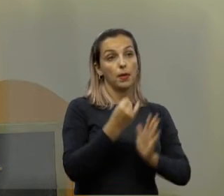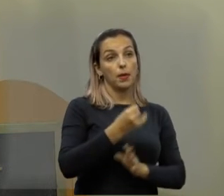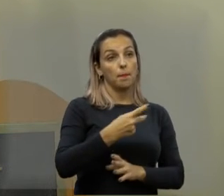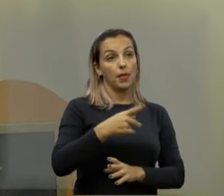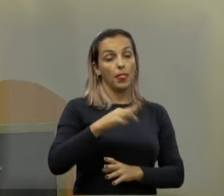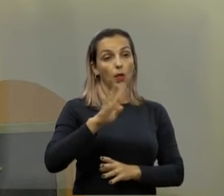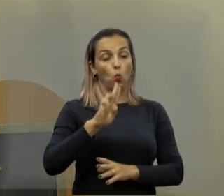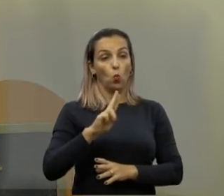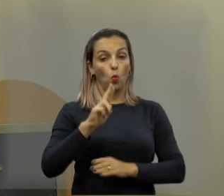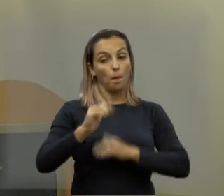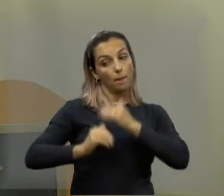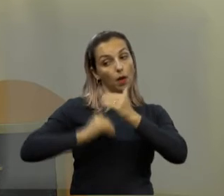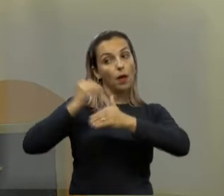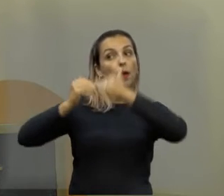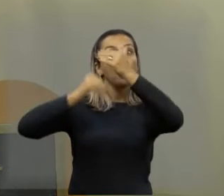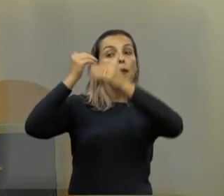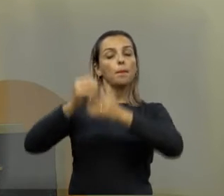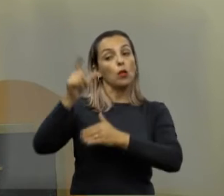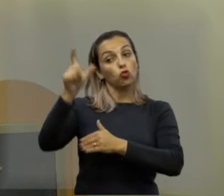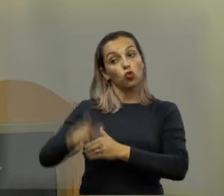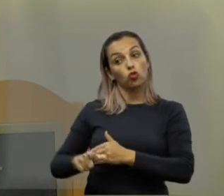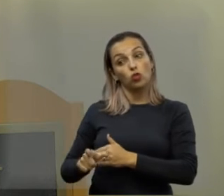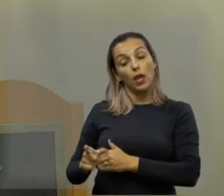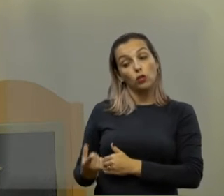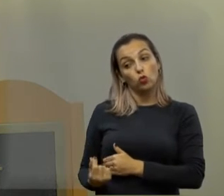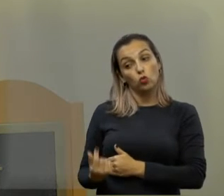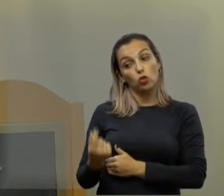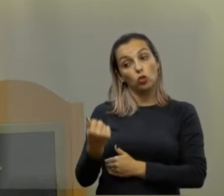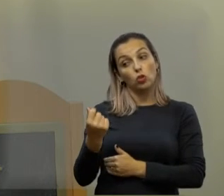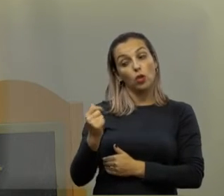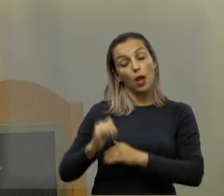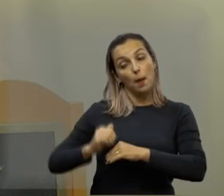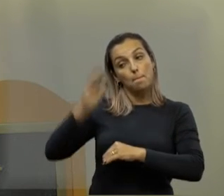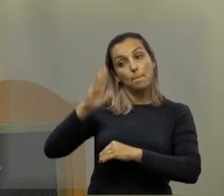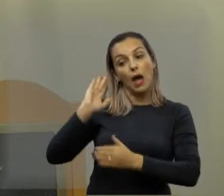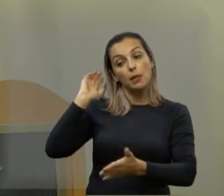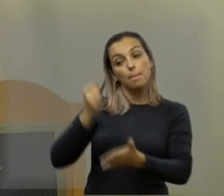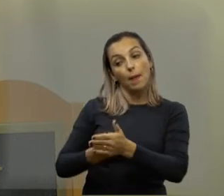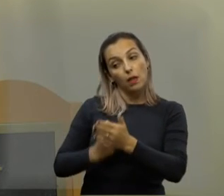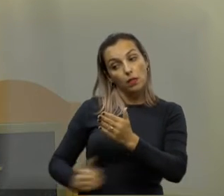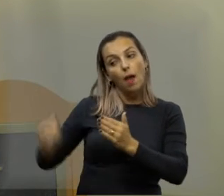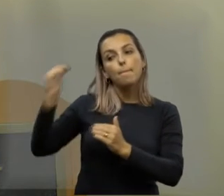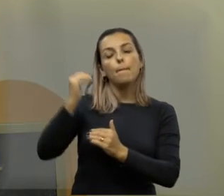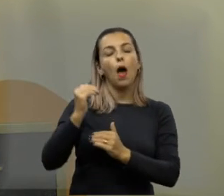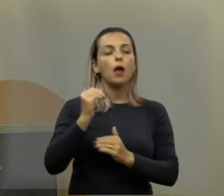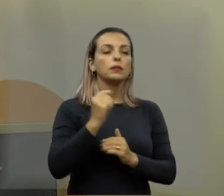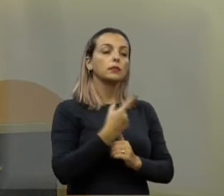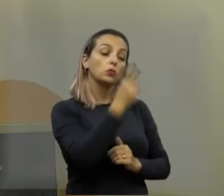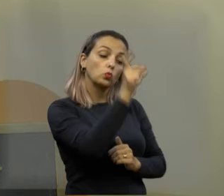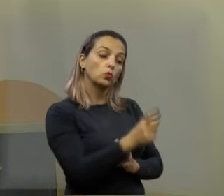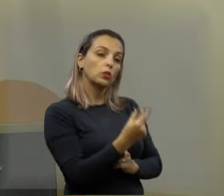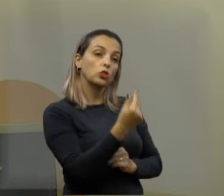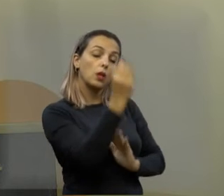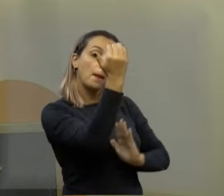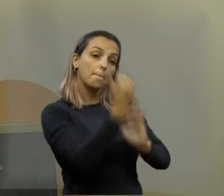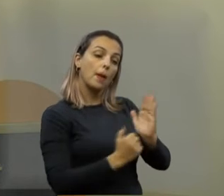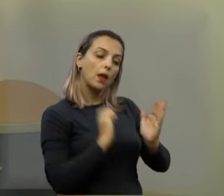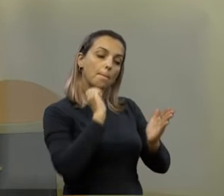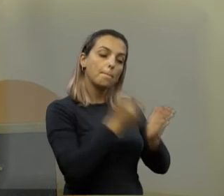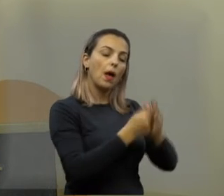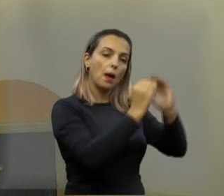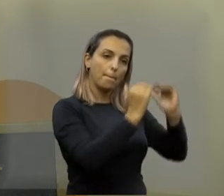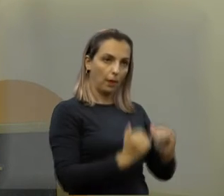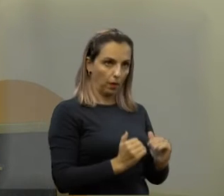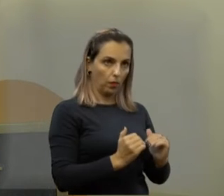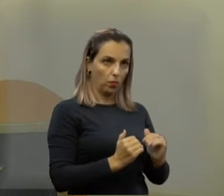progressivo que é quem tem mais Pague Mais quem tem menos pague menos uma questão de justiça é a gente